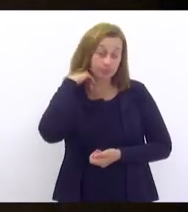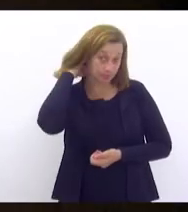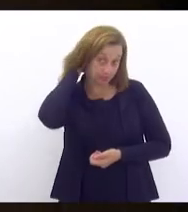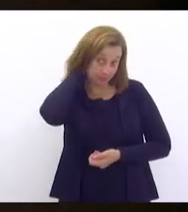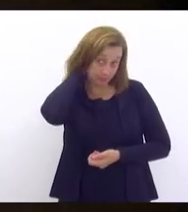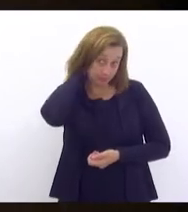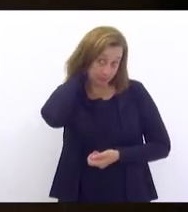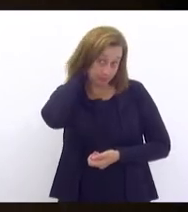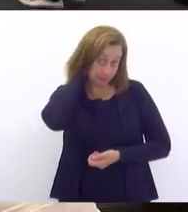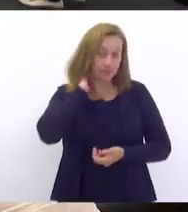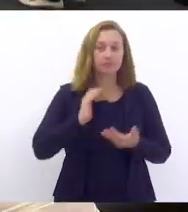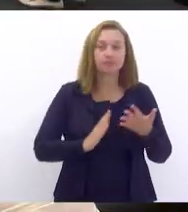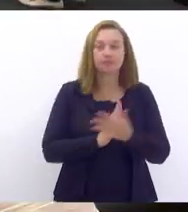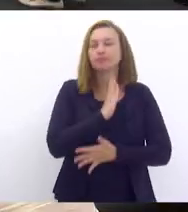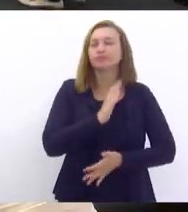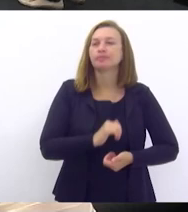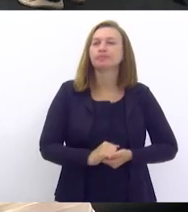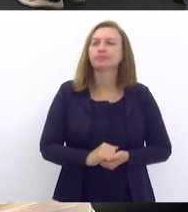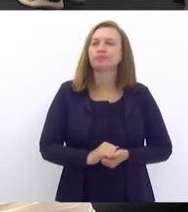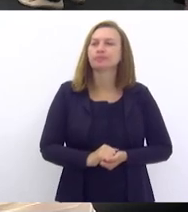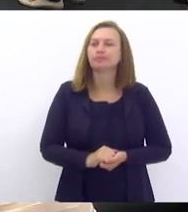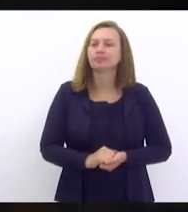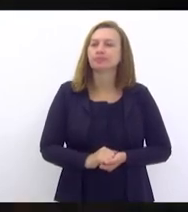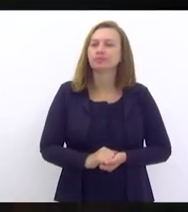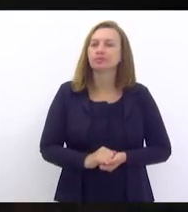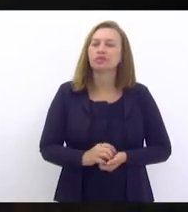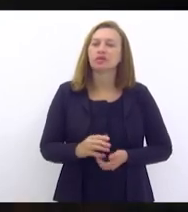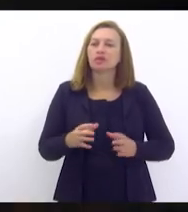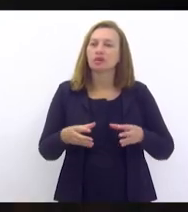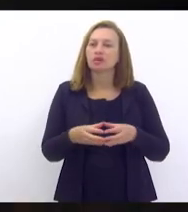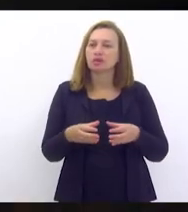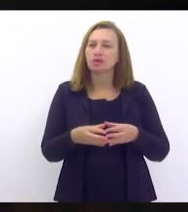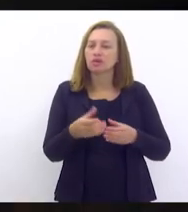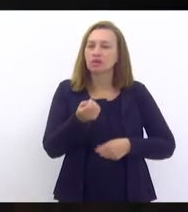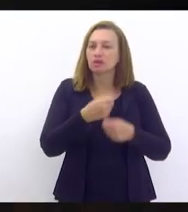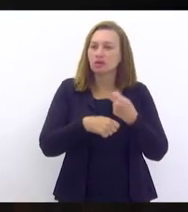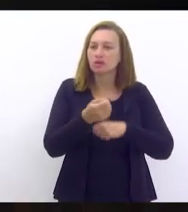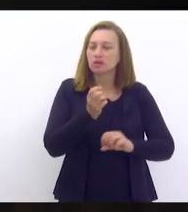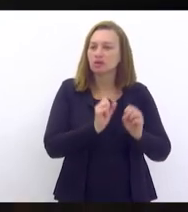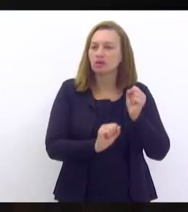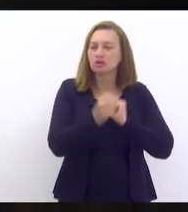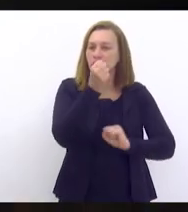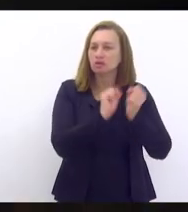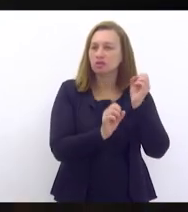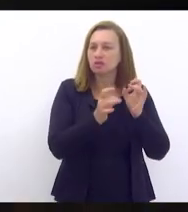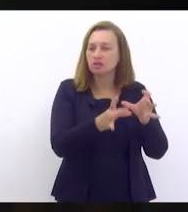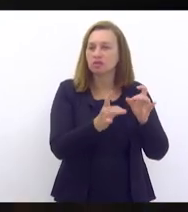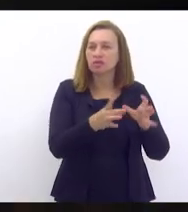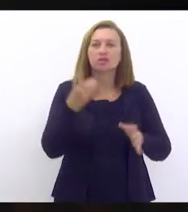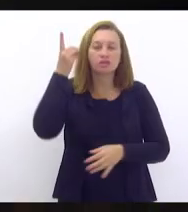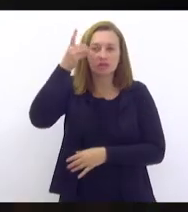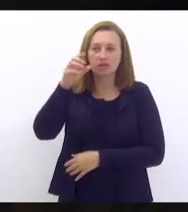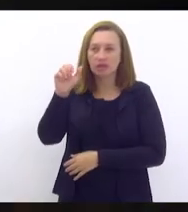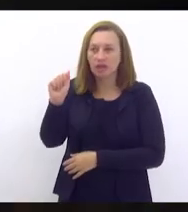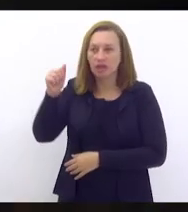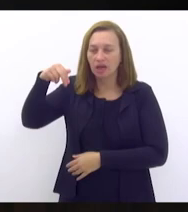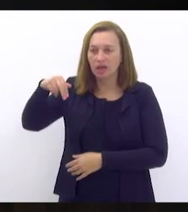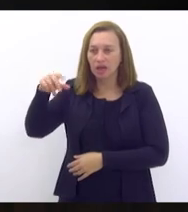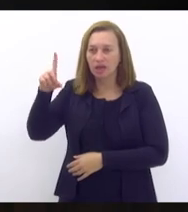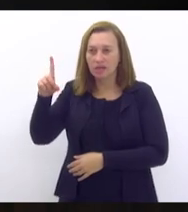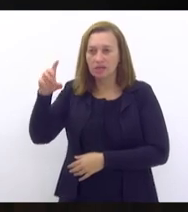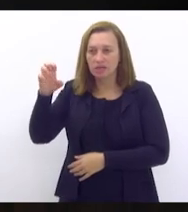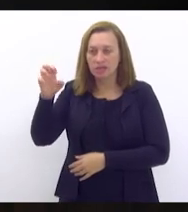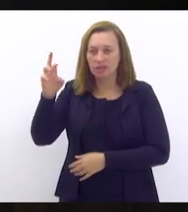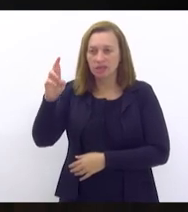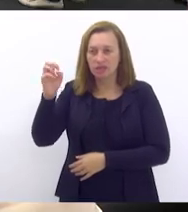Parecer favorável, Jeju. Pela Comissão de Economia, Indústria e Comércio, deputado Anderson Moraes. Deixa eu ver se está